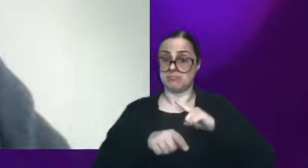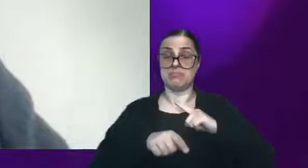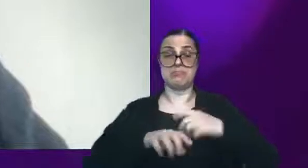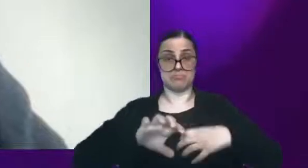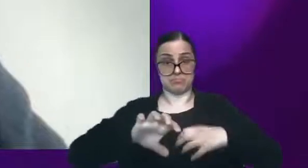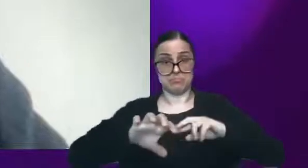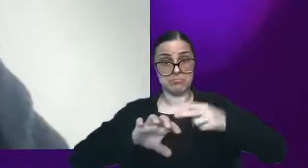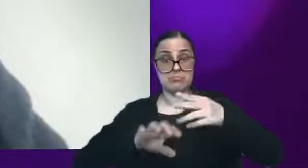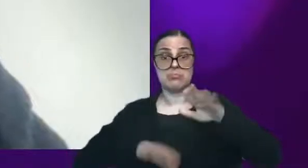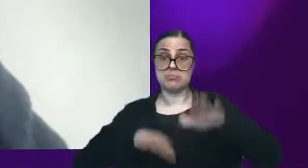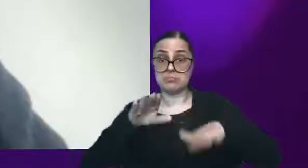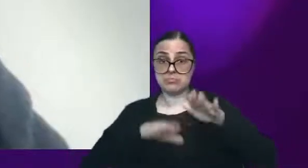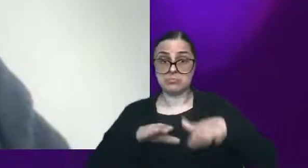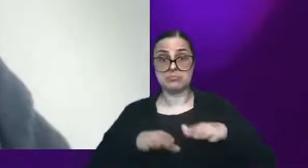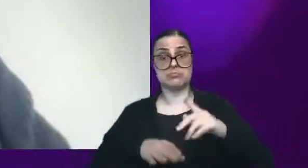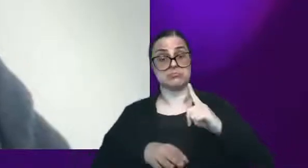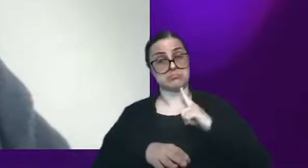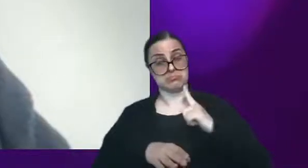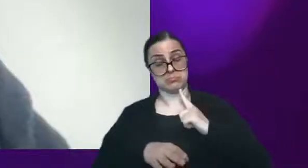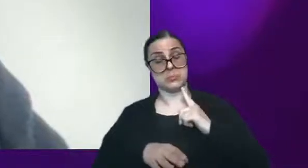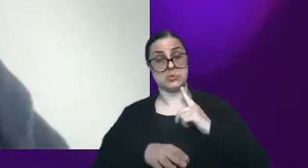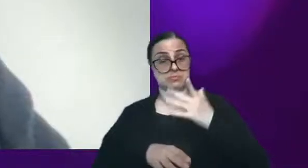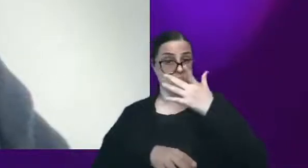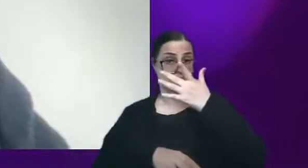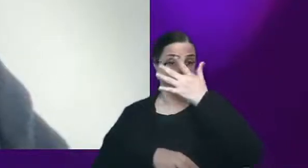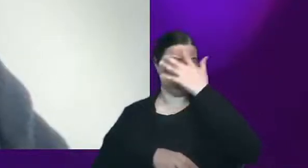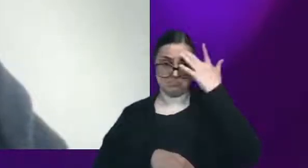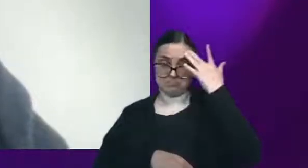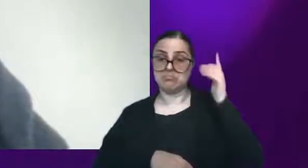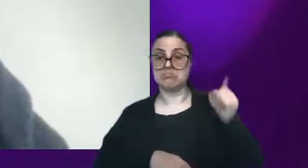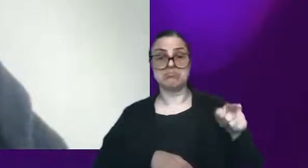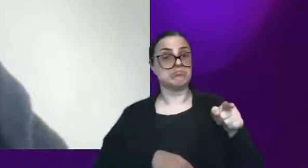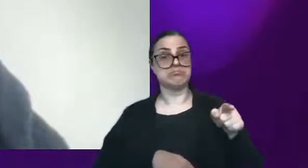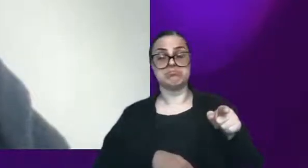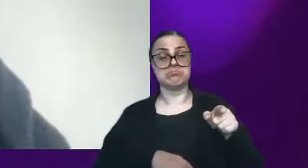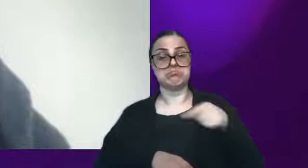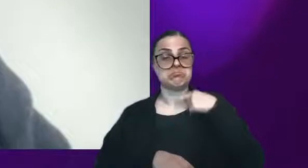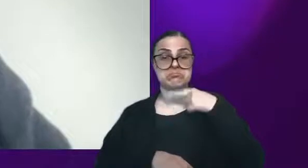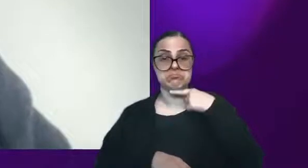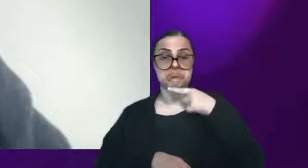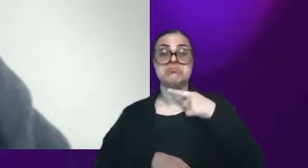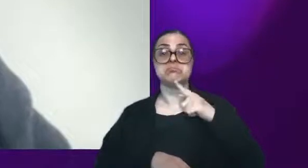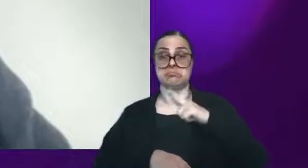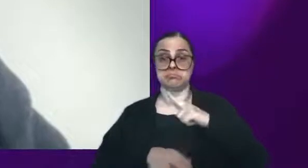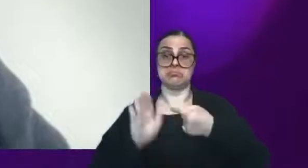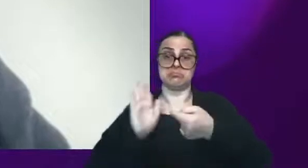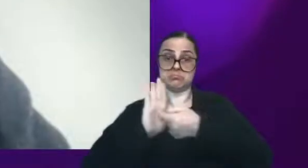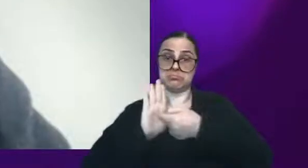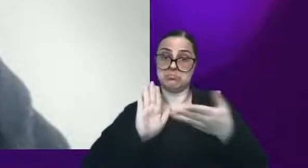talvez um ano sem transplantar nenhum. Mas, sobretudo, hoje em dia o que nós utilizamos são os critérios de Oslo.